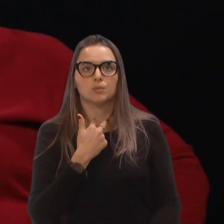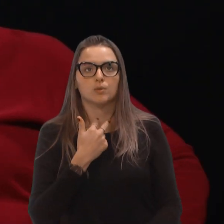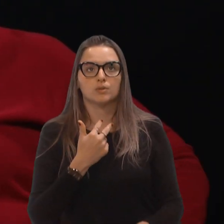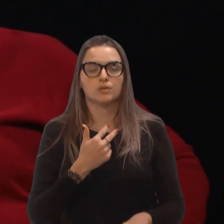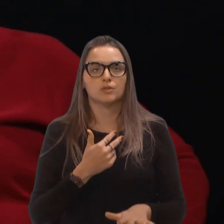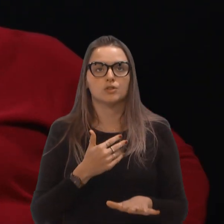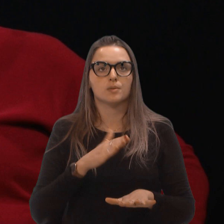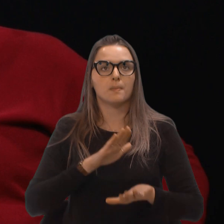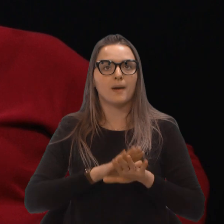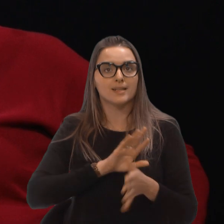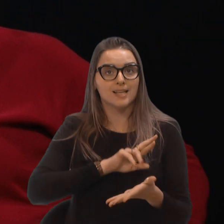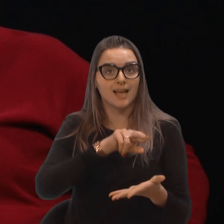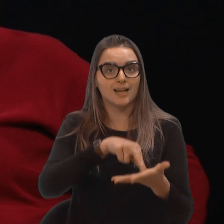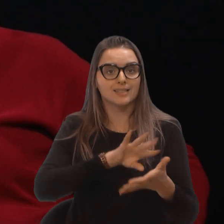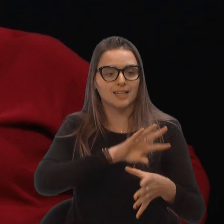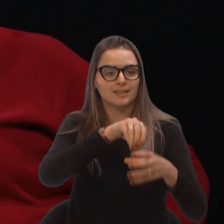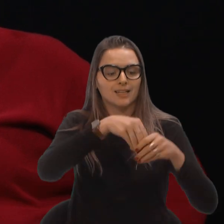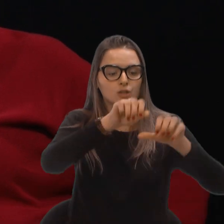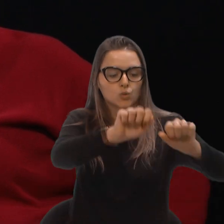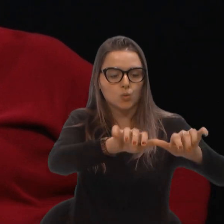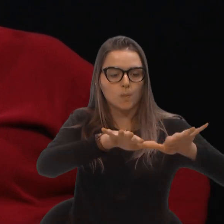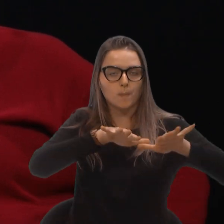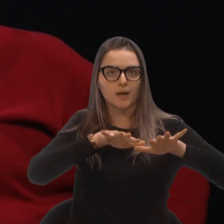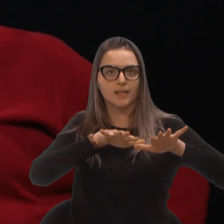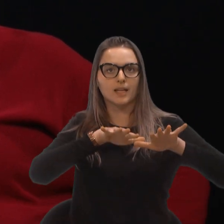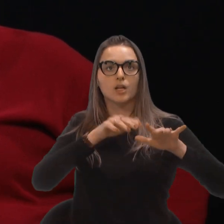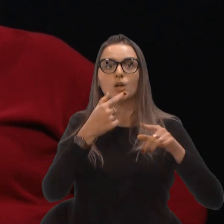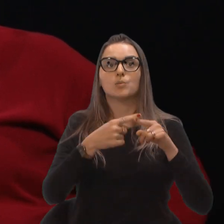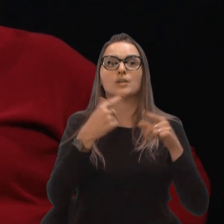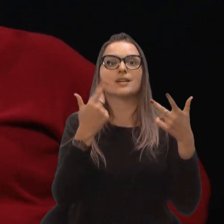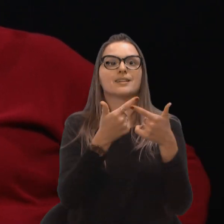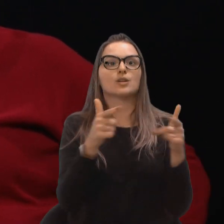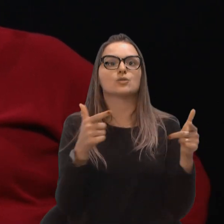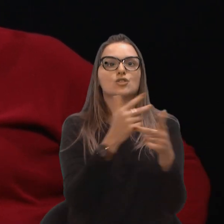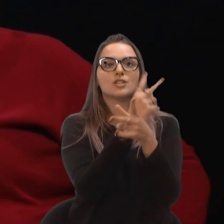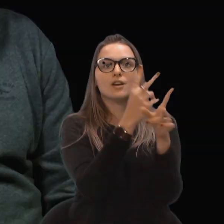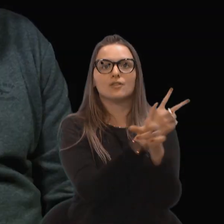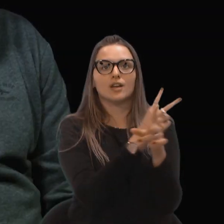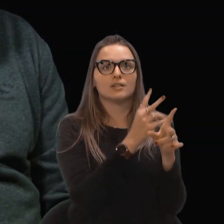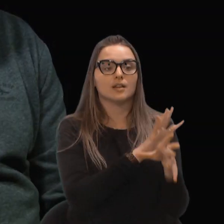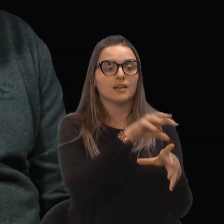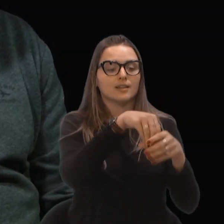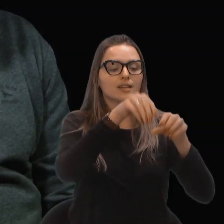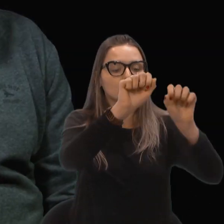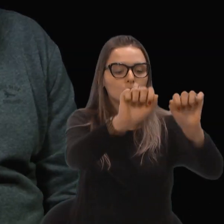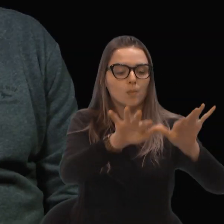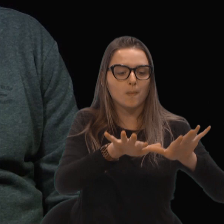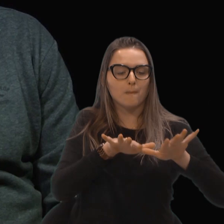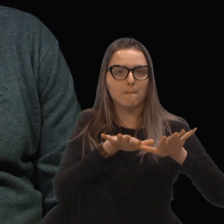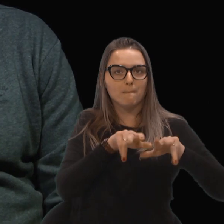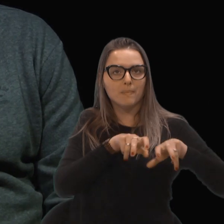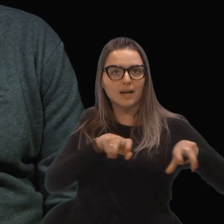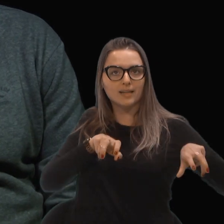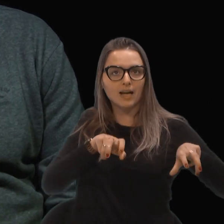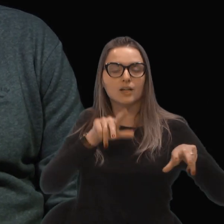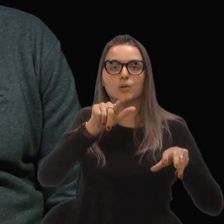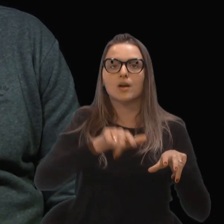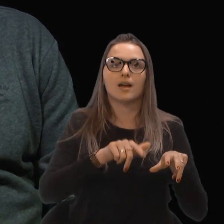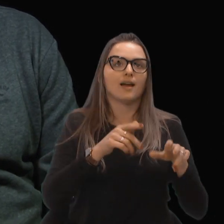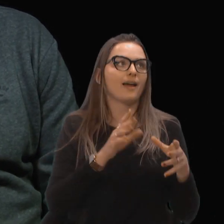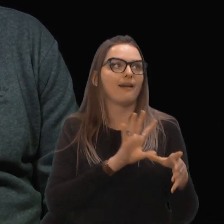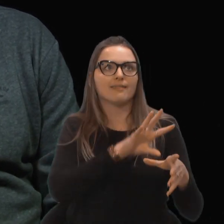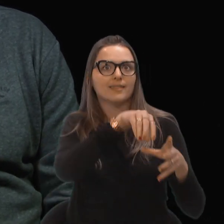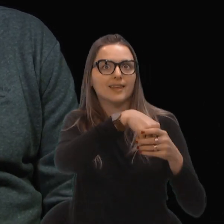pôde mais realizar as sessões no plenário por não ter ventilação. O plenário é o coração, né? O coração